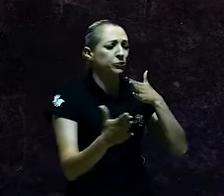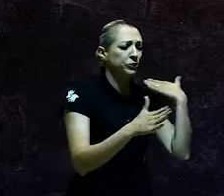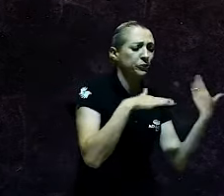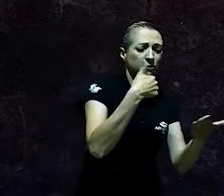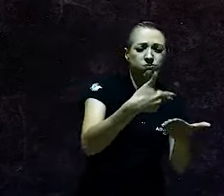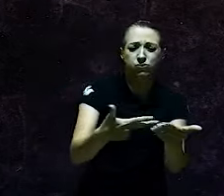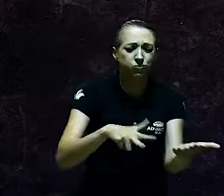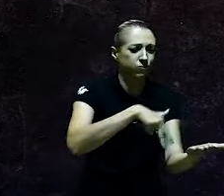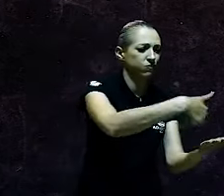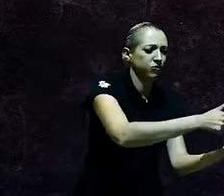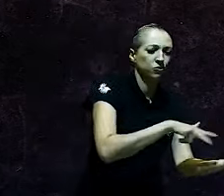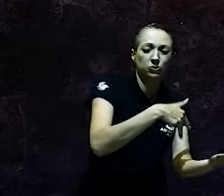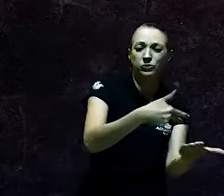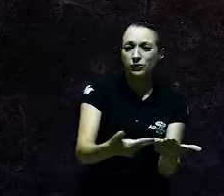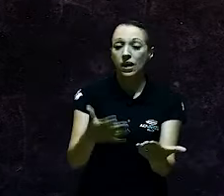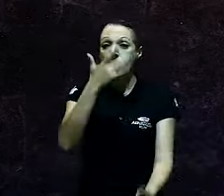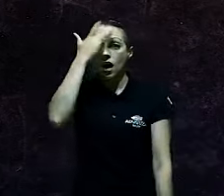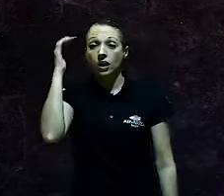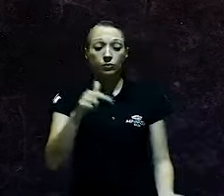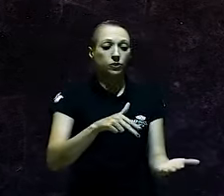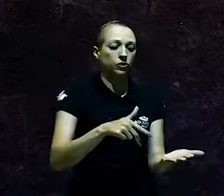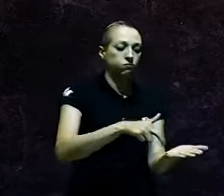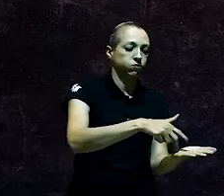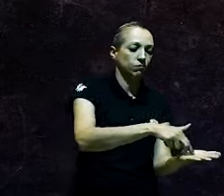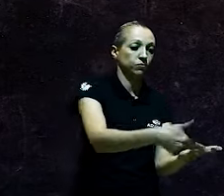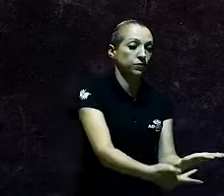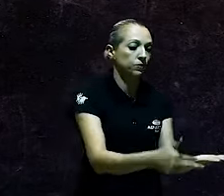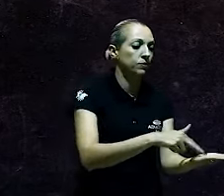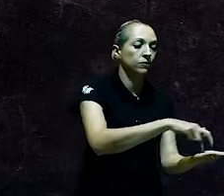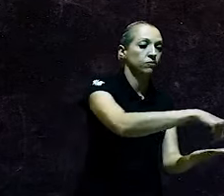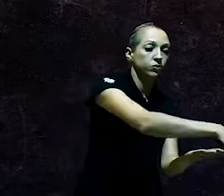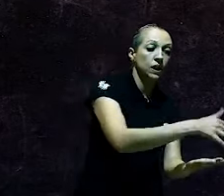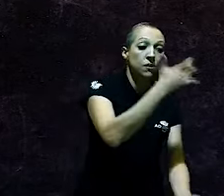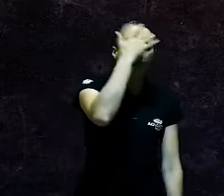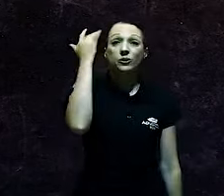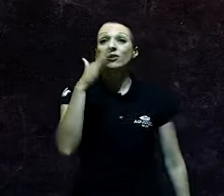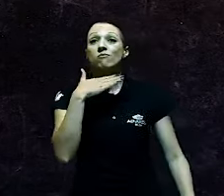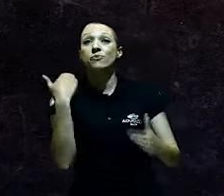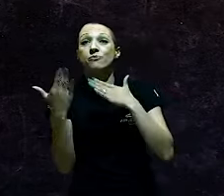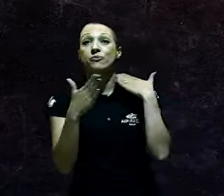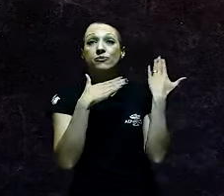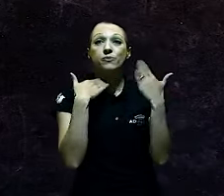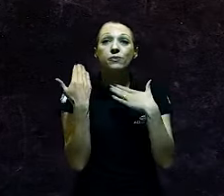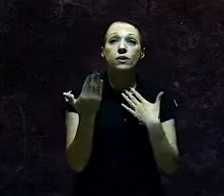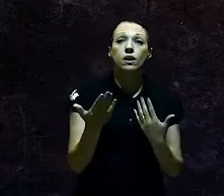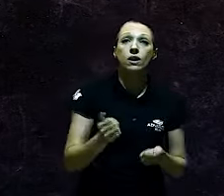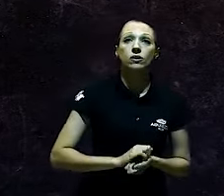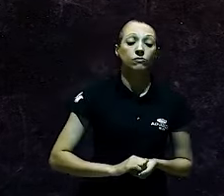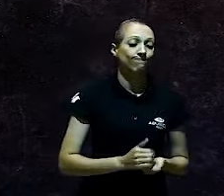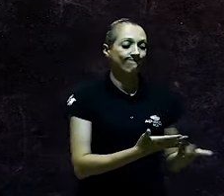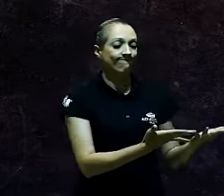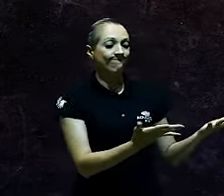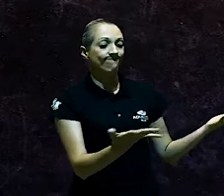sem fim, chegam a tropeçar sobre os mortos. Versículo 4. Tudo isso por causa, olha como Nínive era